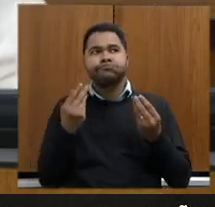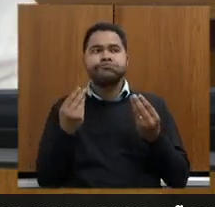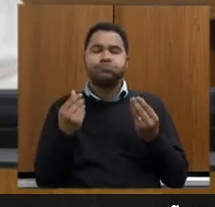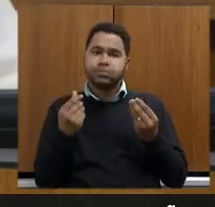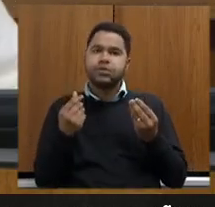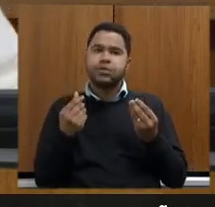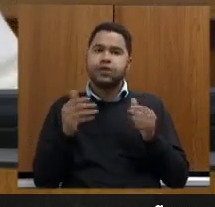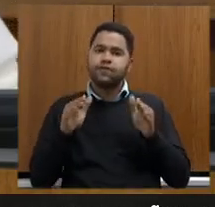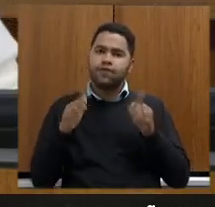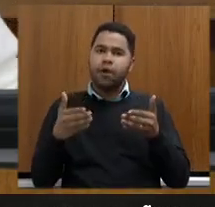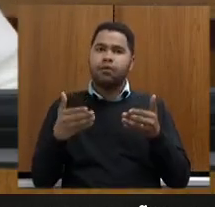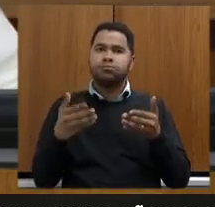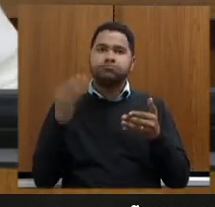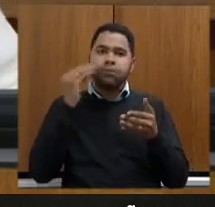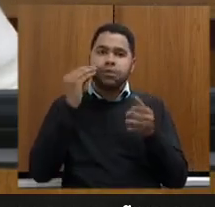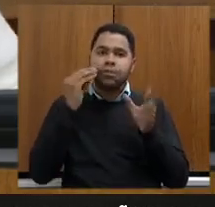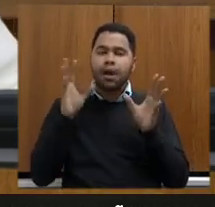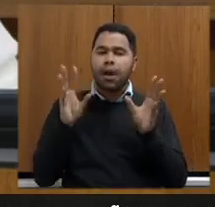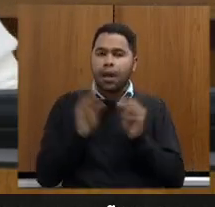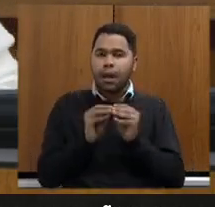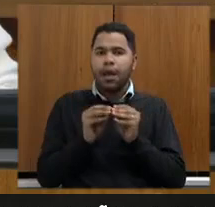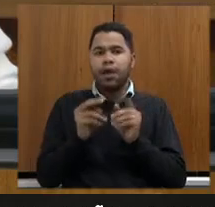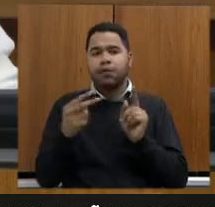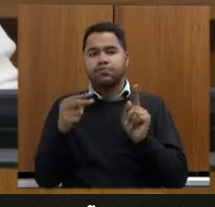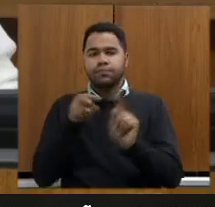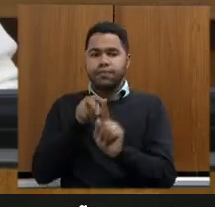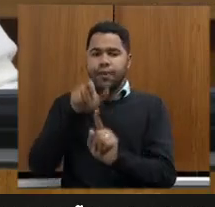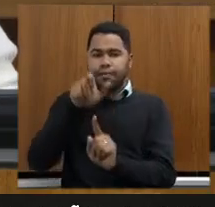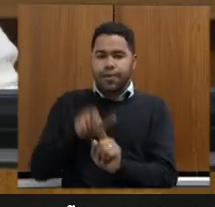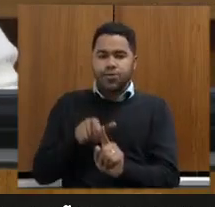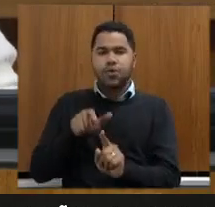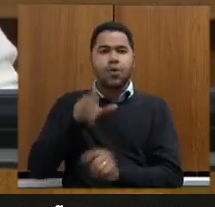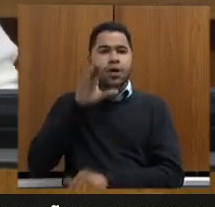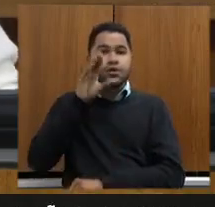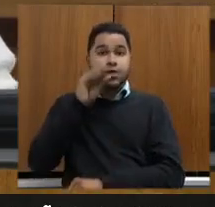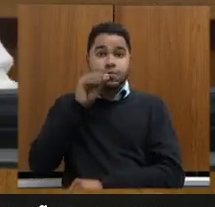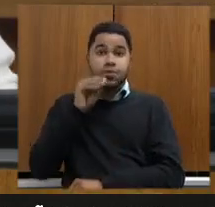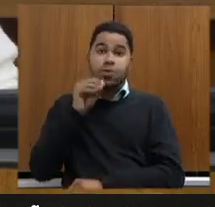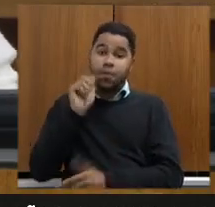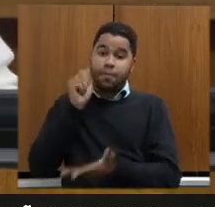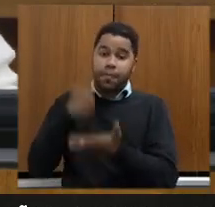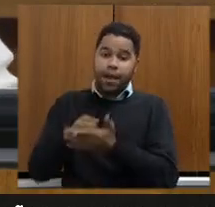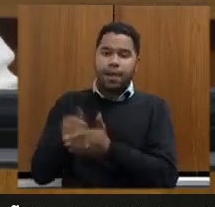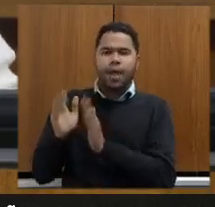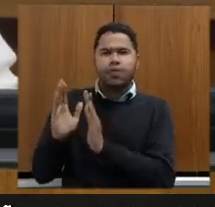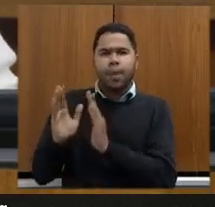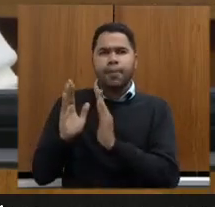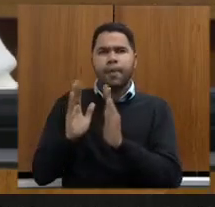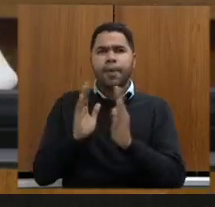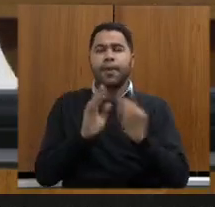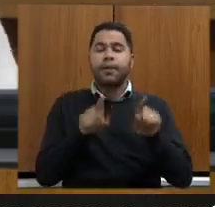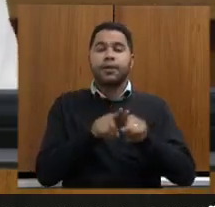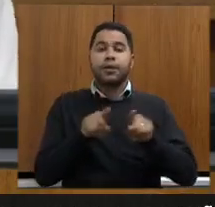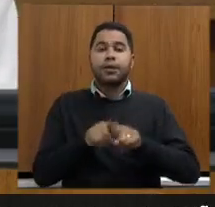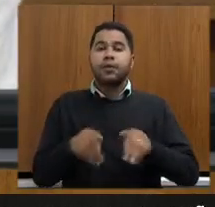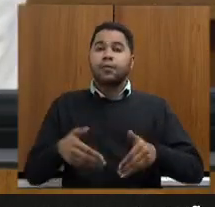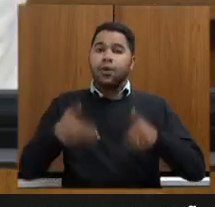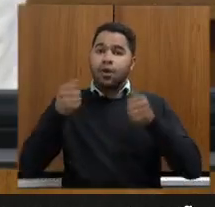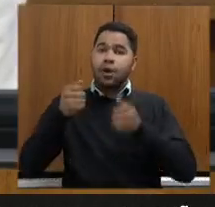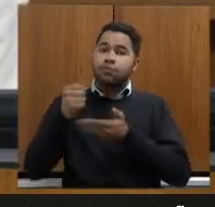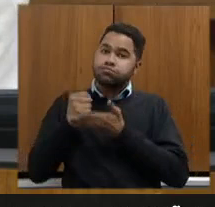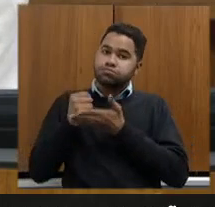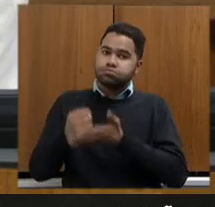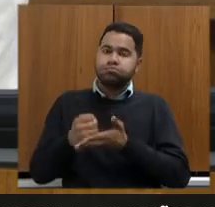e da Gente Tem trabalhado muito com simplificação esse olhar para o servidor com os pagamentos em Dia com as melhorias na ajuda de